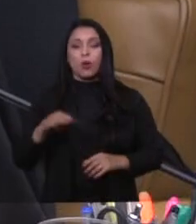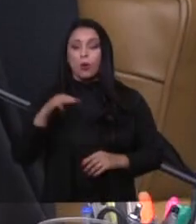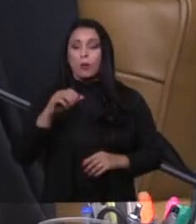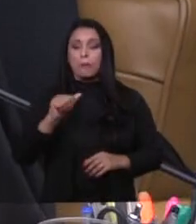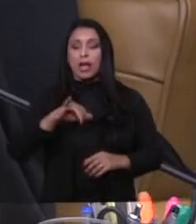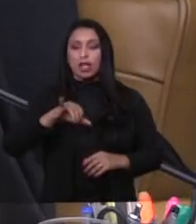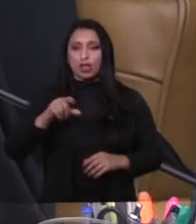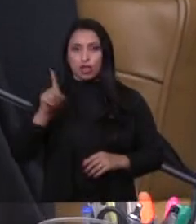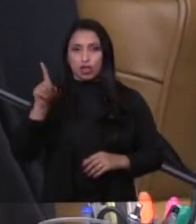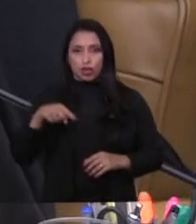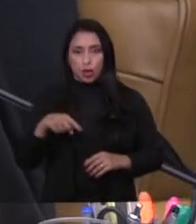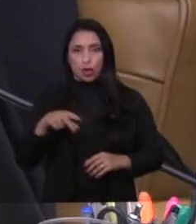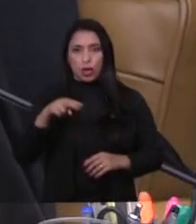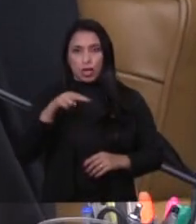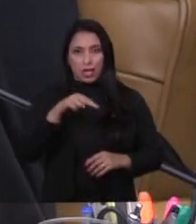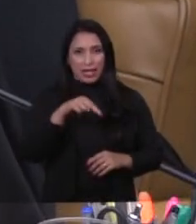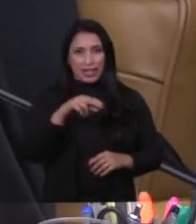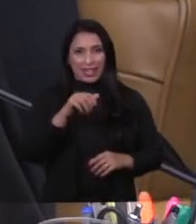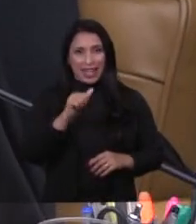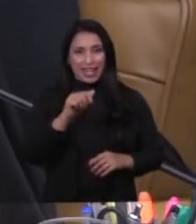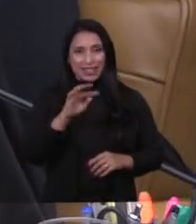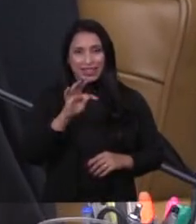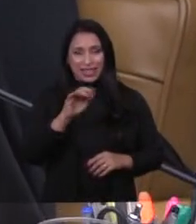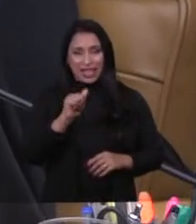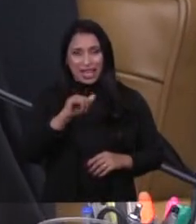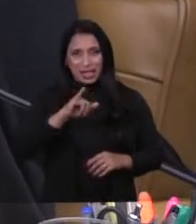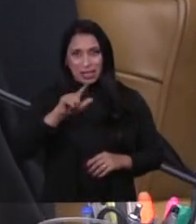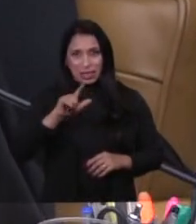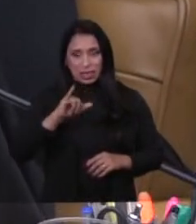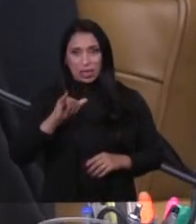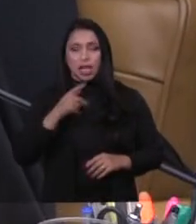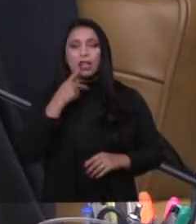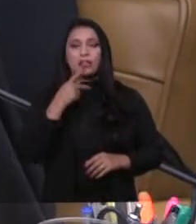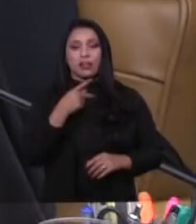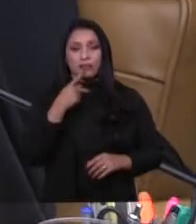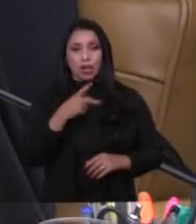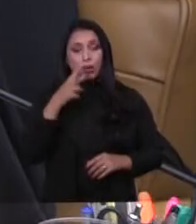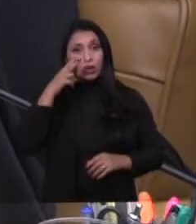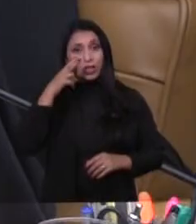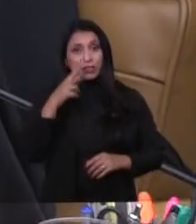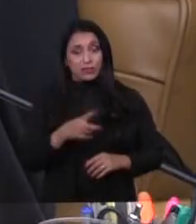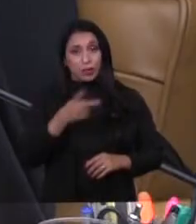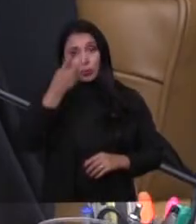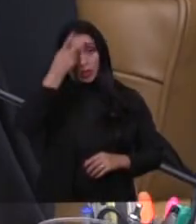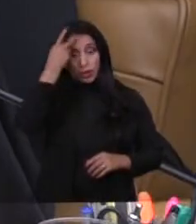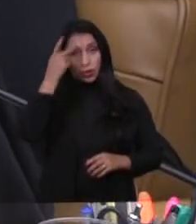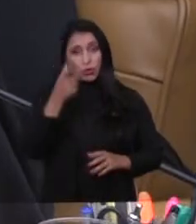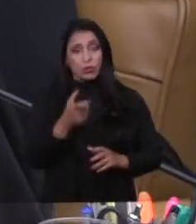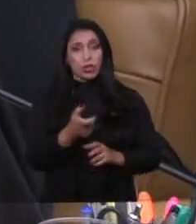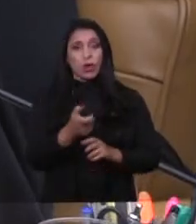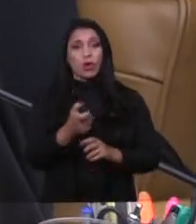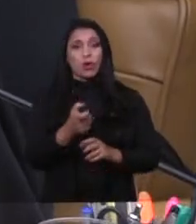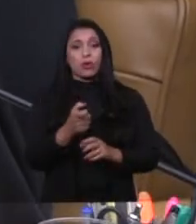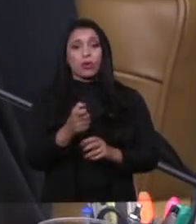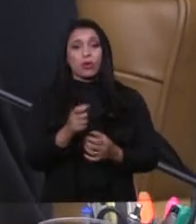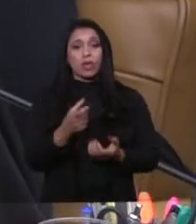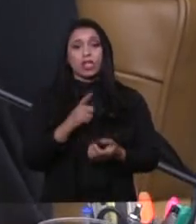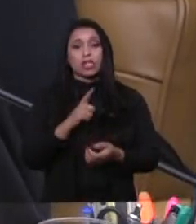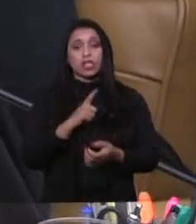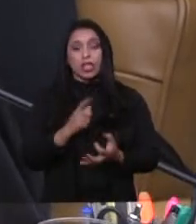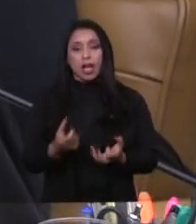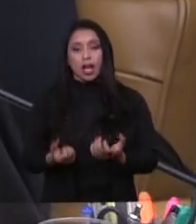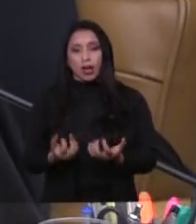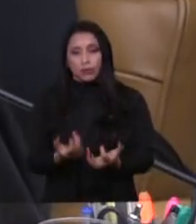major Natali afirmou que viu manifestantes com extintores tentando apagar focos de